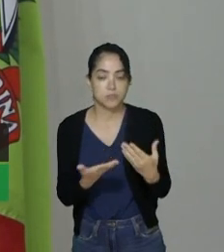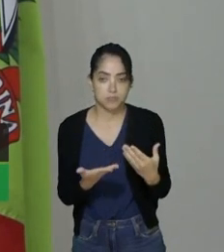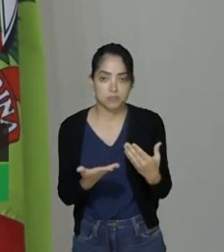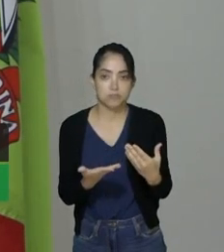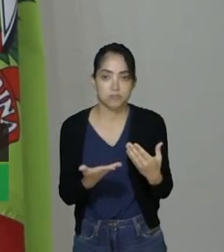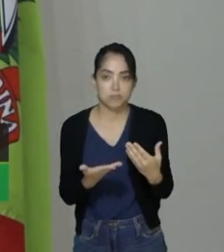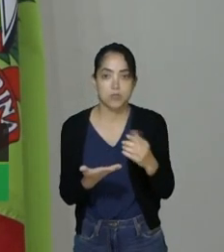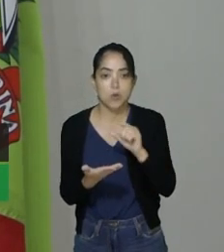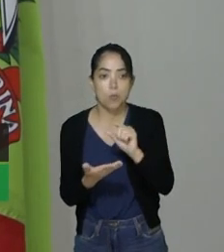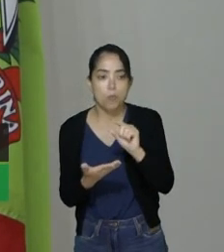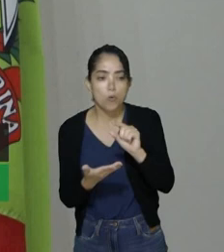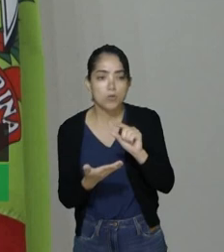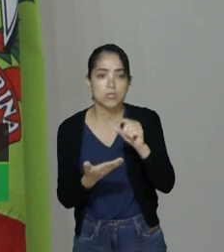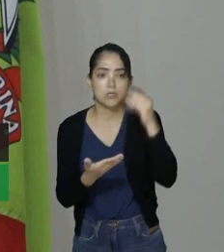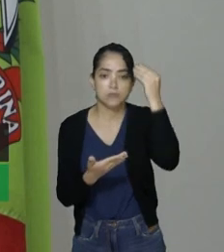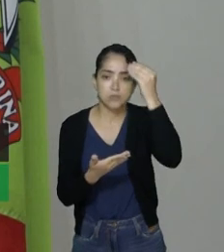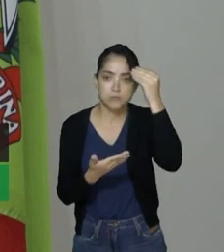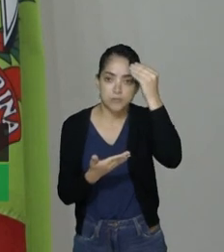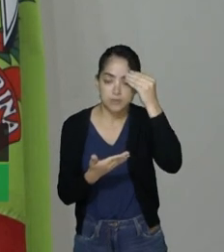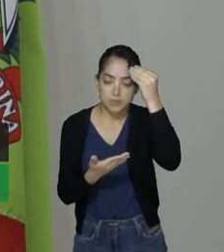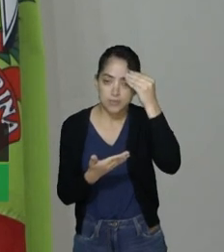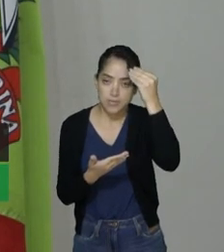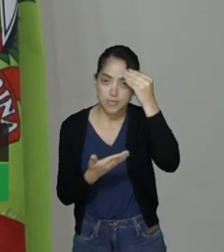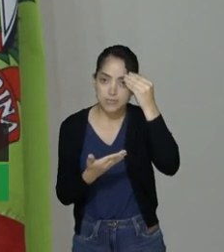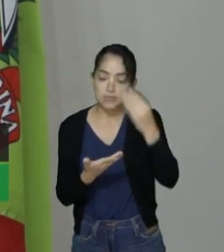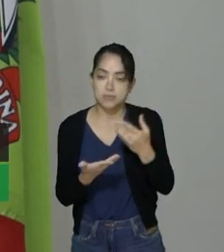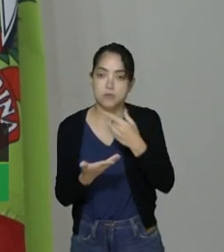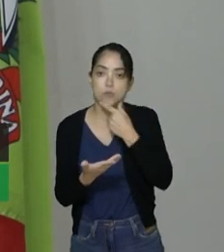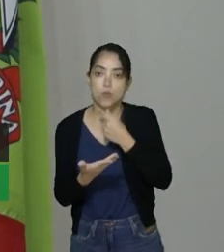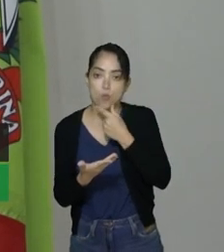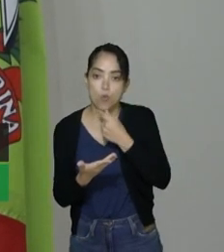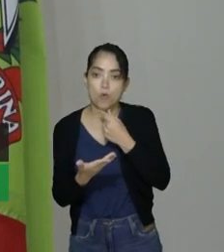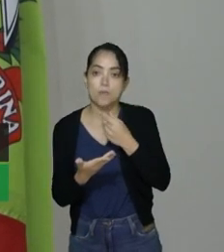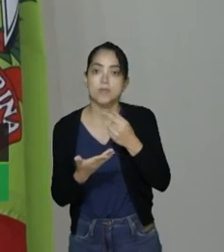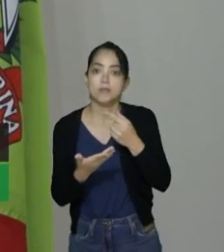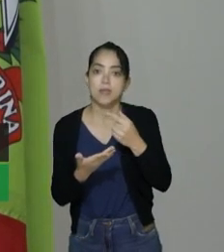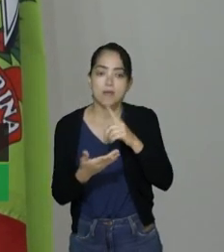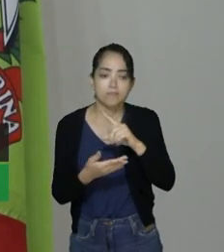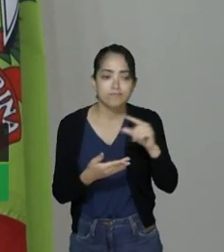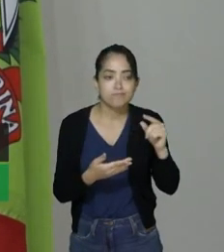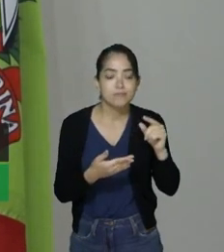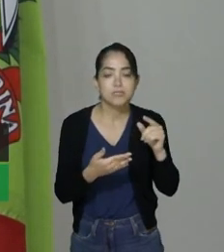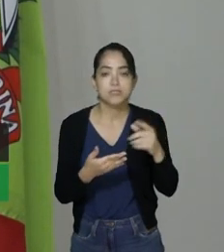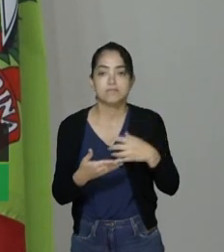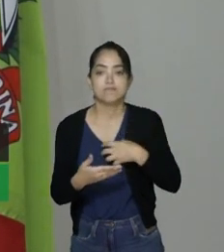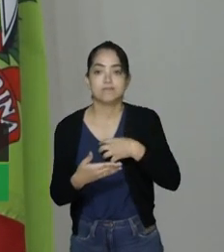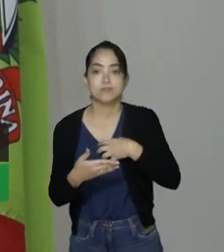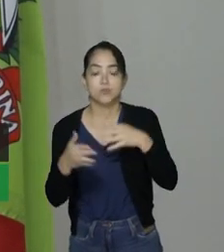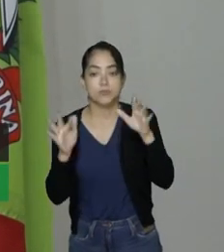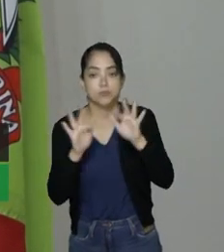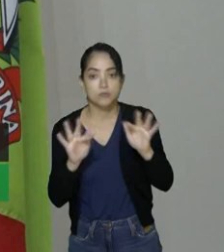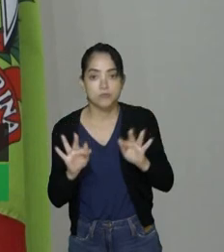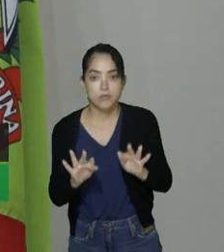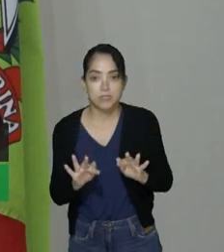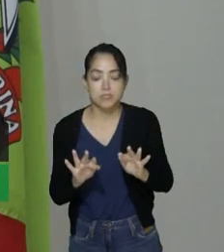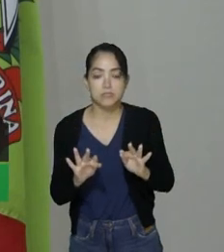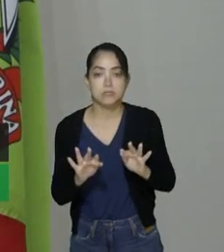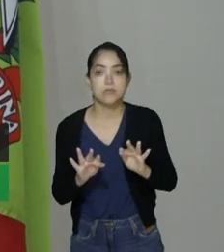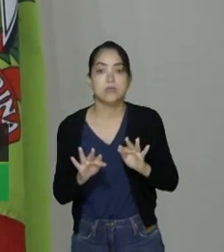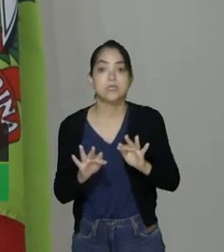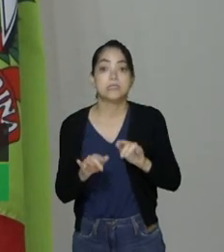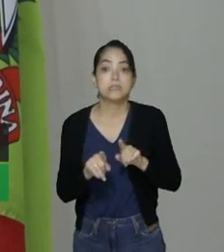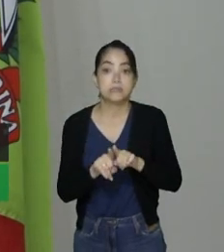dar um pouquinho de experiência, e eu saio um homem mais feliz daqui de dentro. Eu também saio, sem